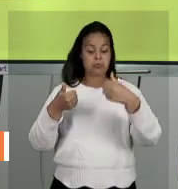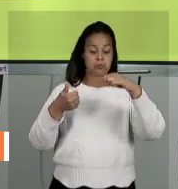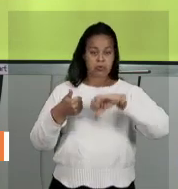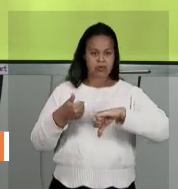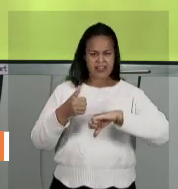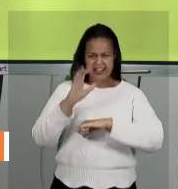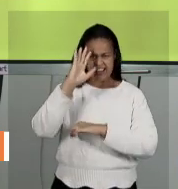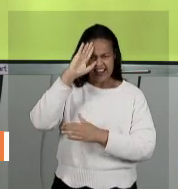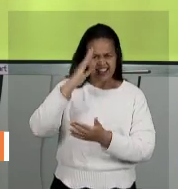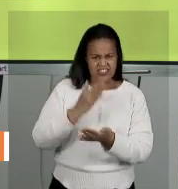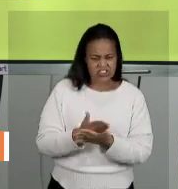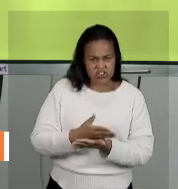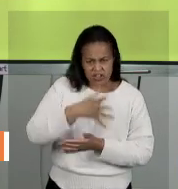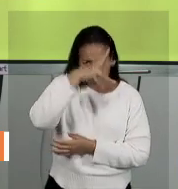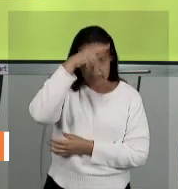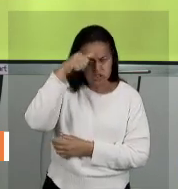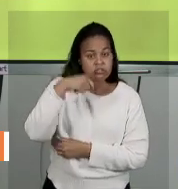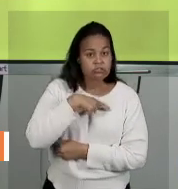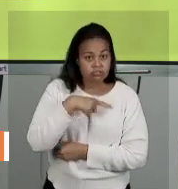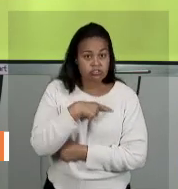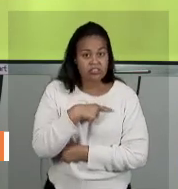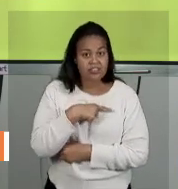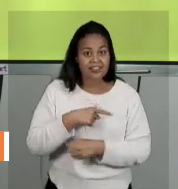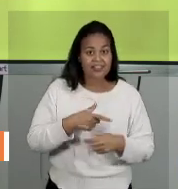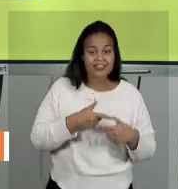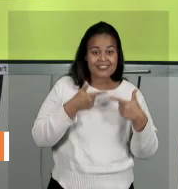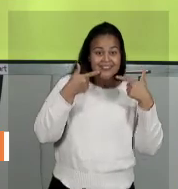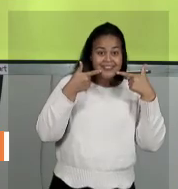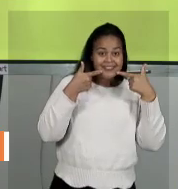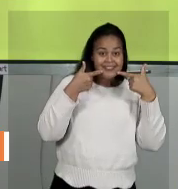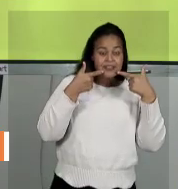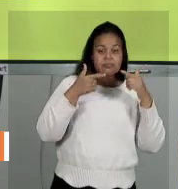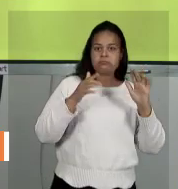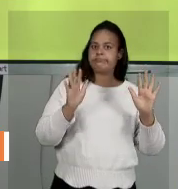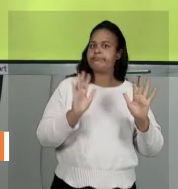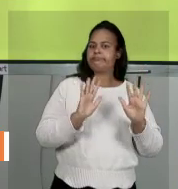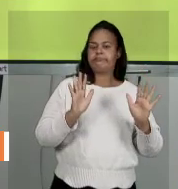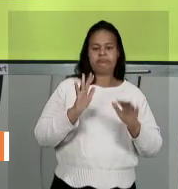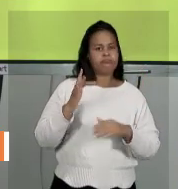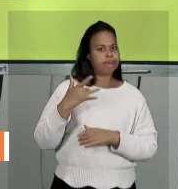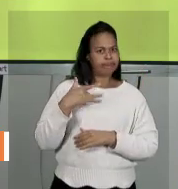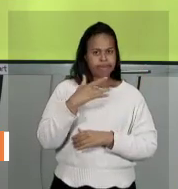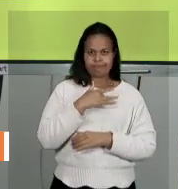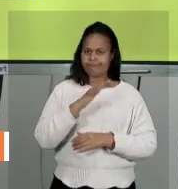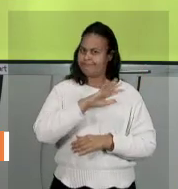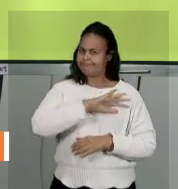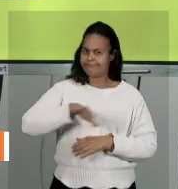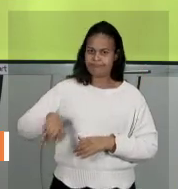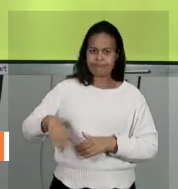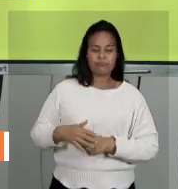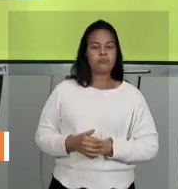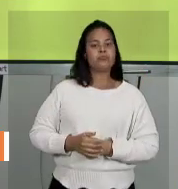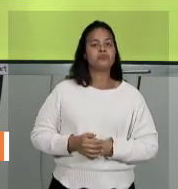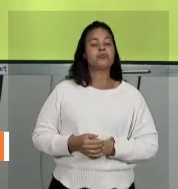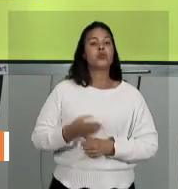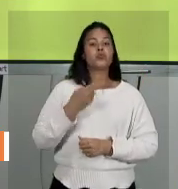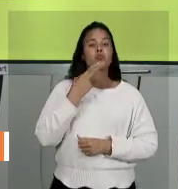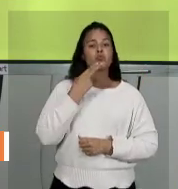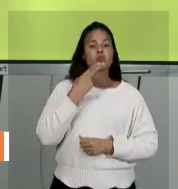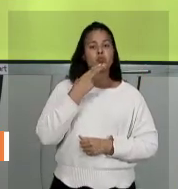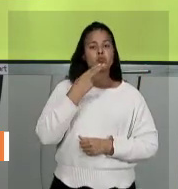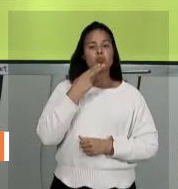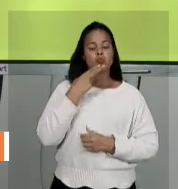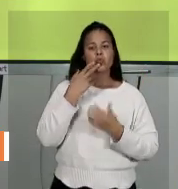até refrigerante no saudável? Refrigerante não é saudável, tá certo? Um suco natural